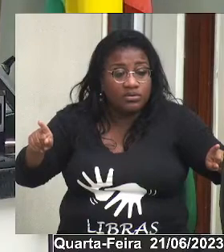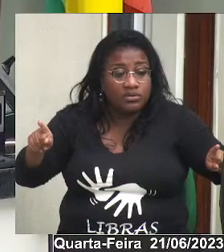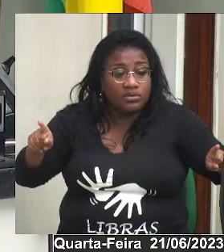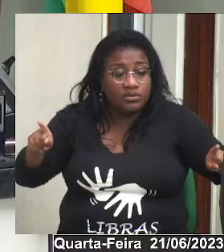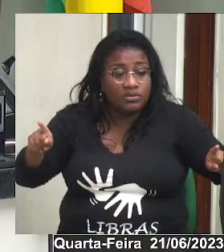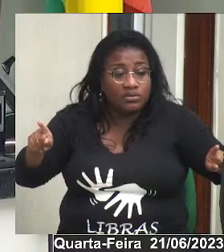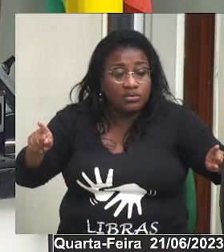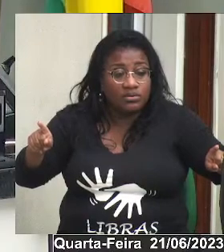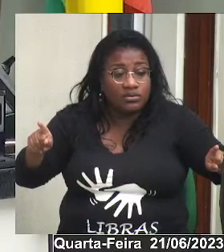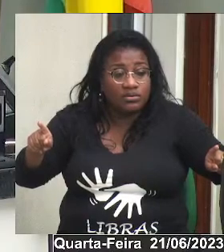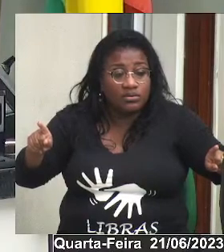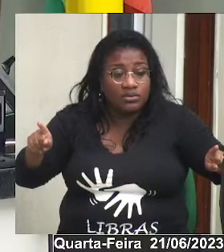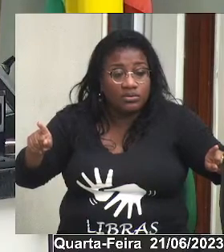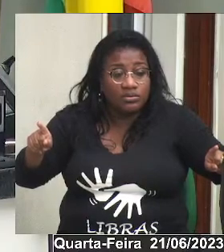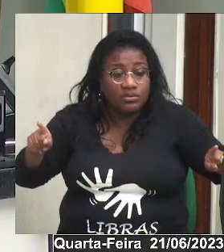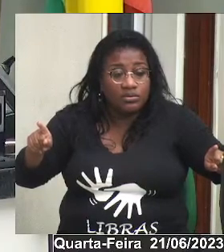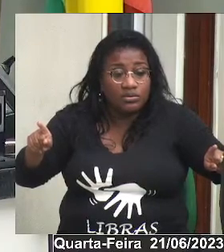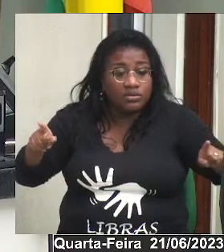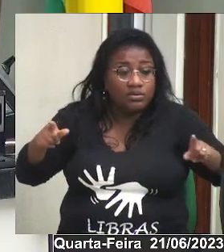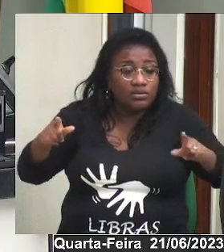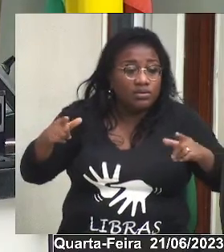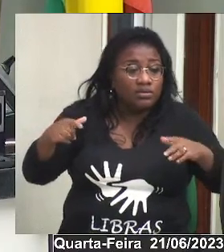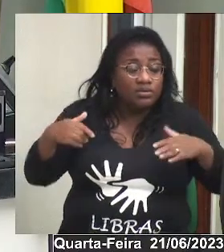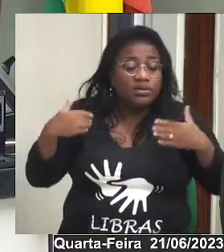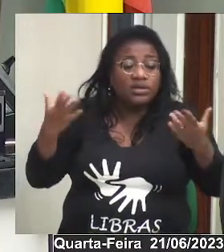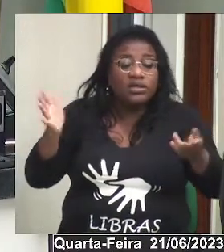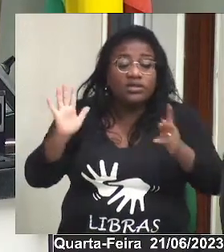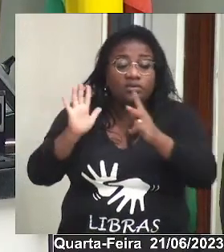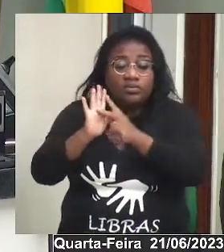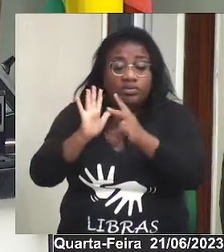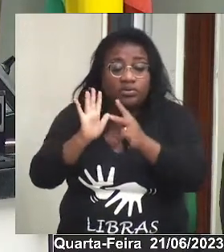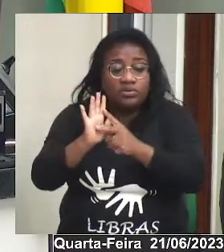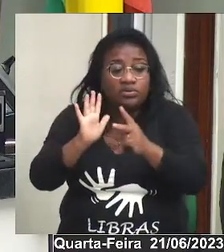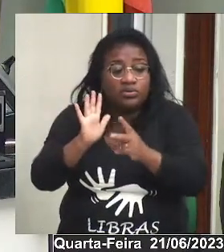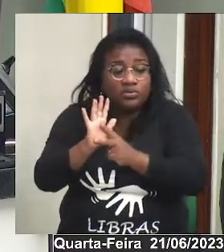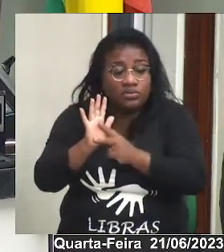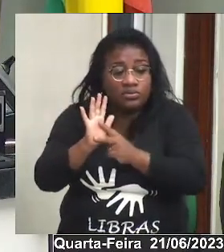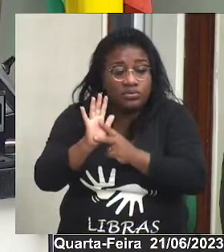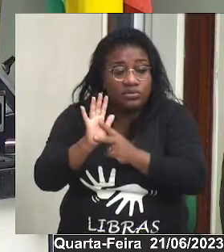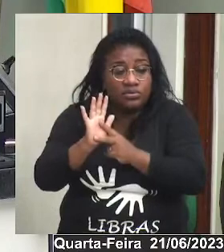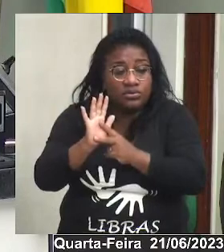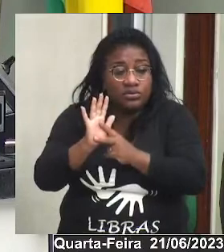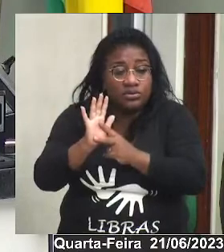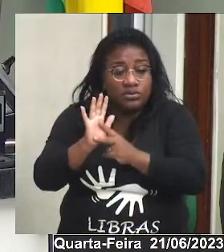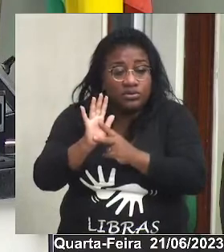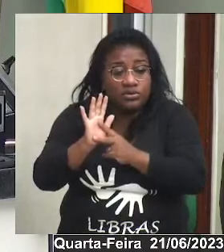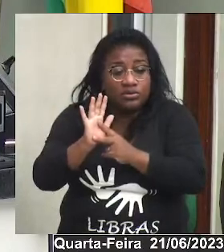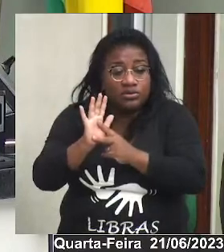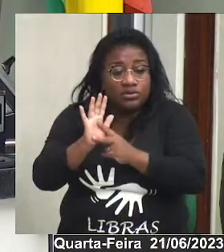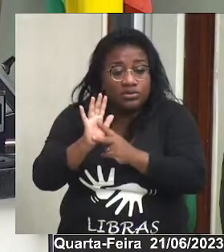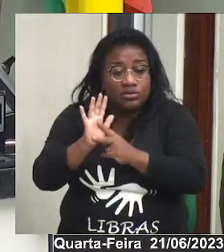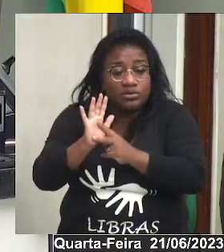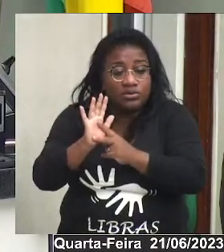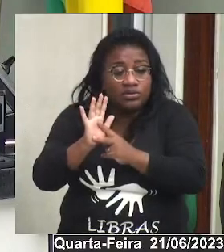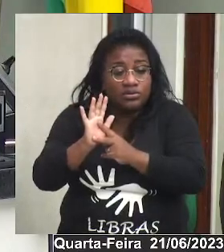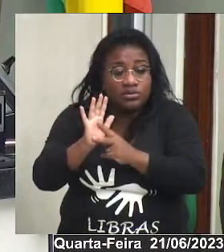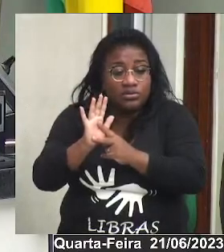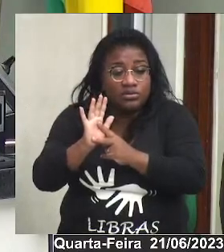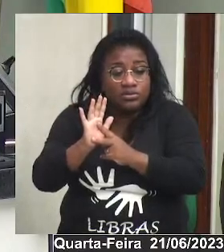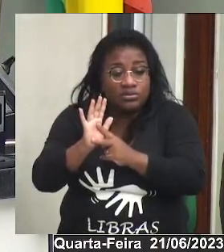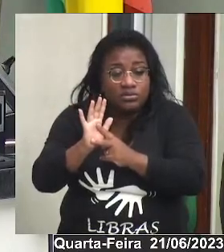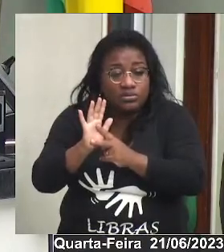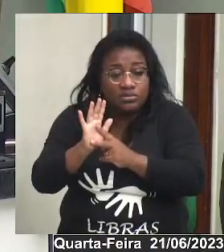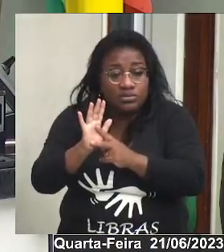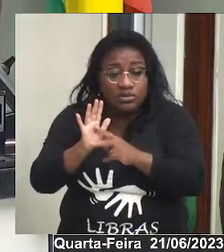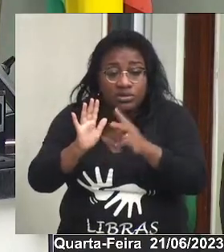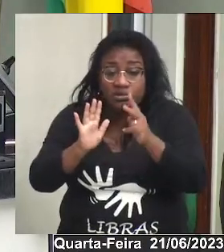Mas não tem projeto, de novo eu estou falando, é o mesmo assunto, não tem projeto contra feirante. Mas de novo a mesma história, foi falado.